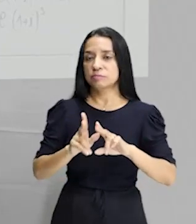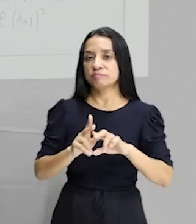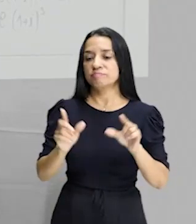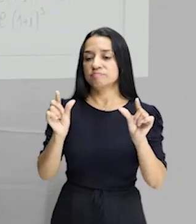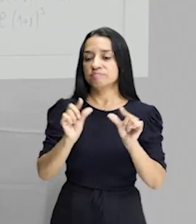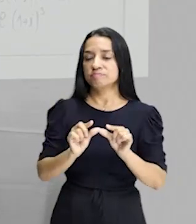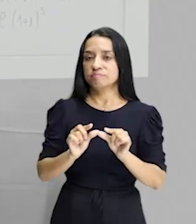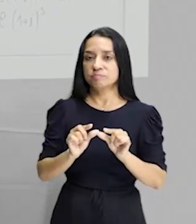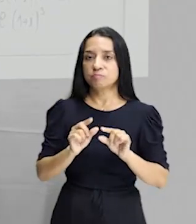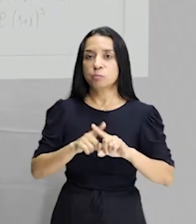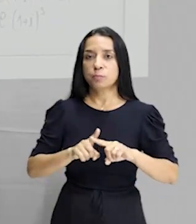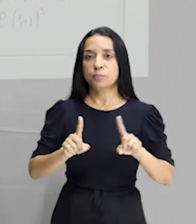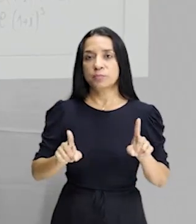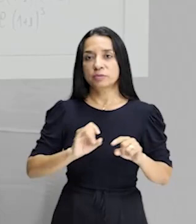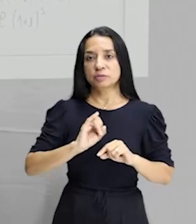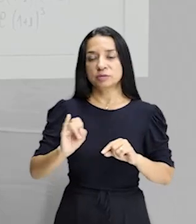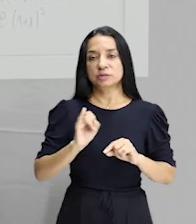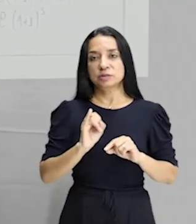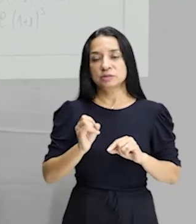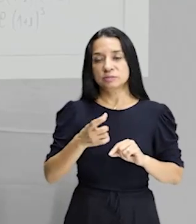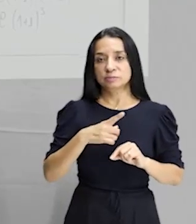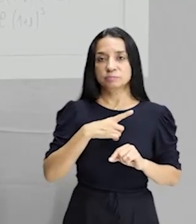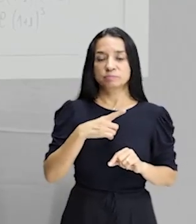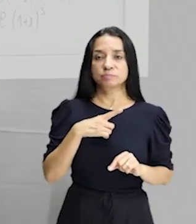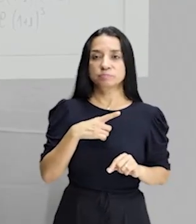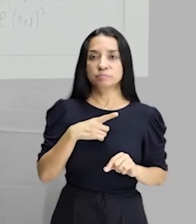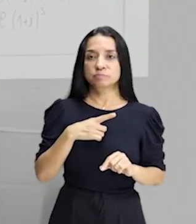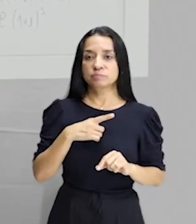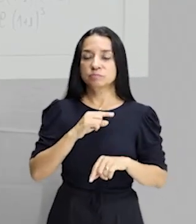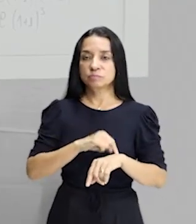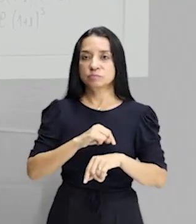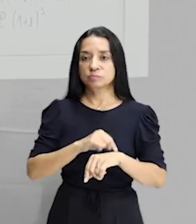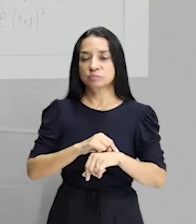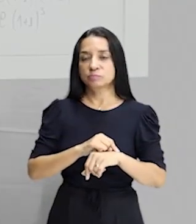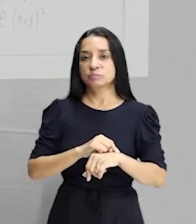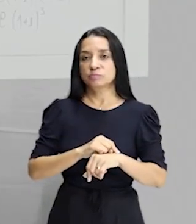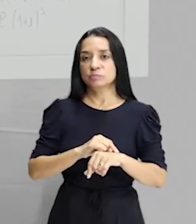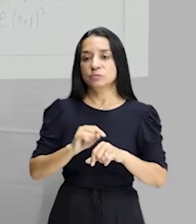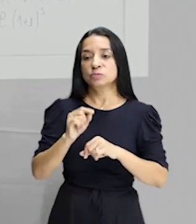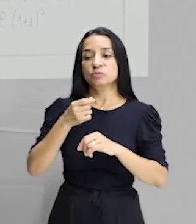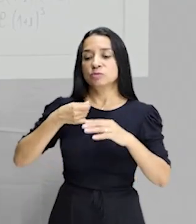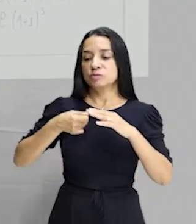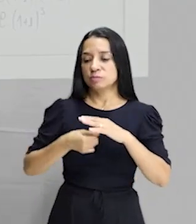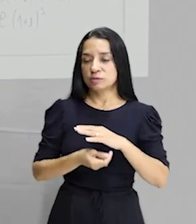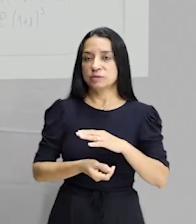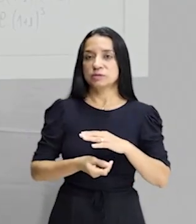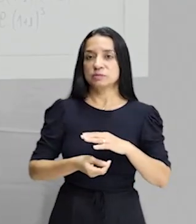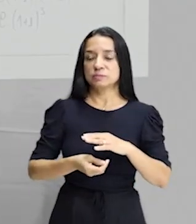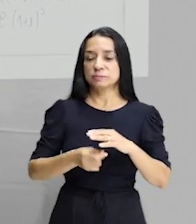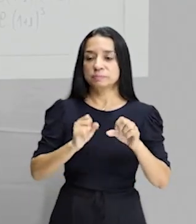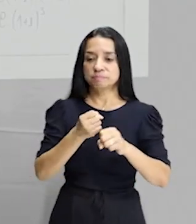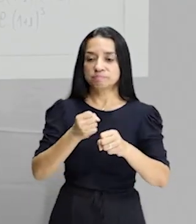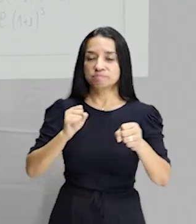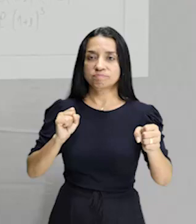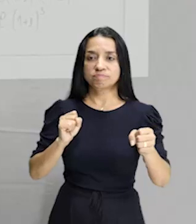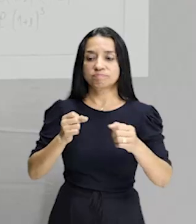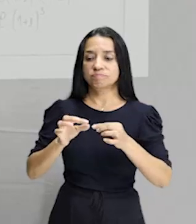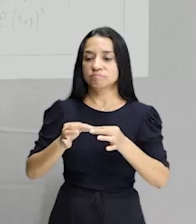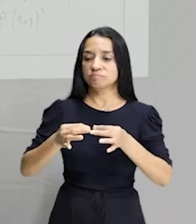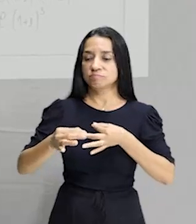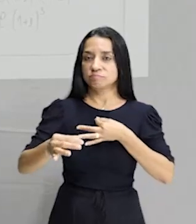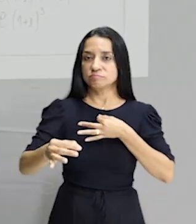mas se você tiver um tempo de aplicação muito grande tá